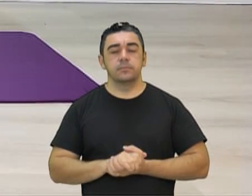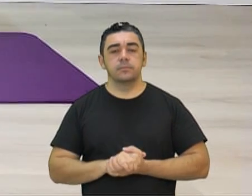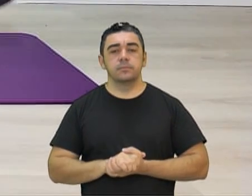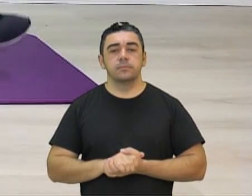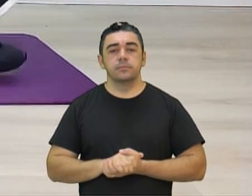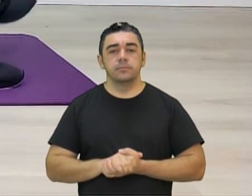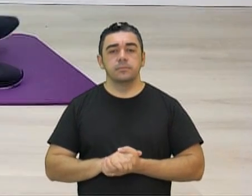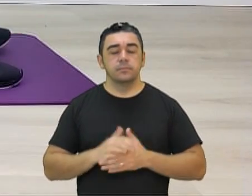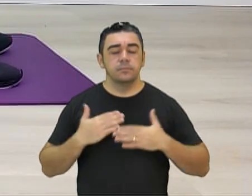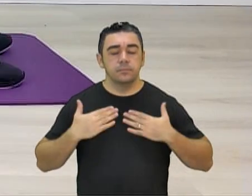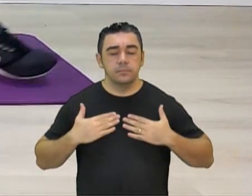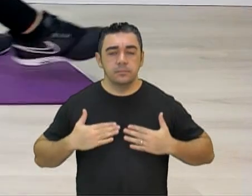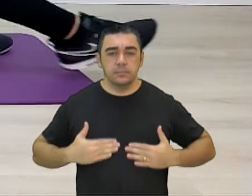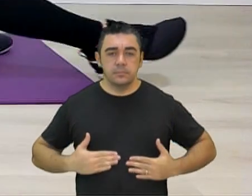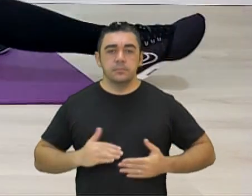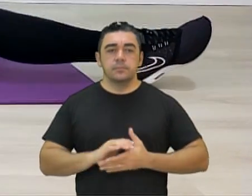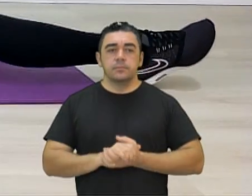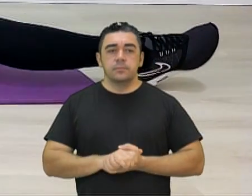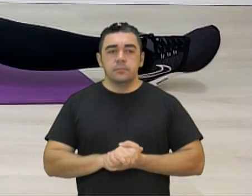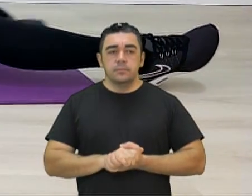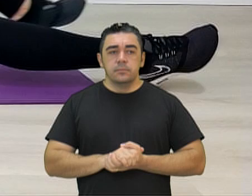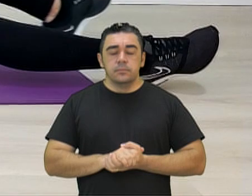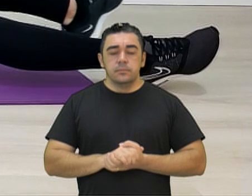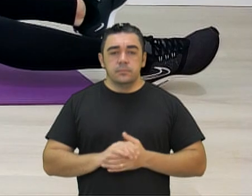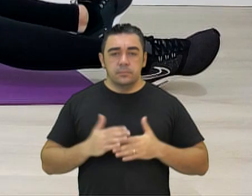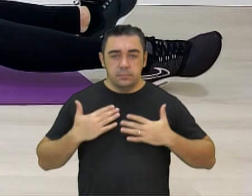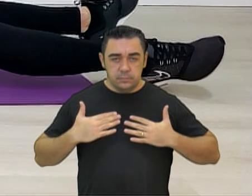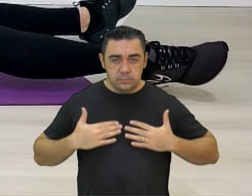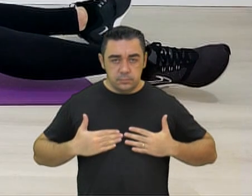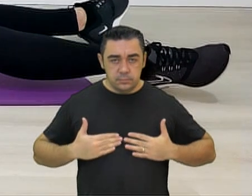1. Relaxa. Solta.